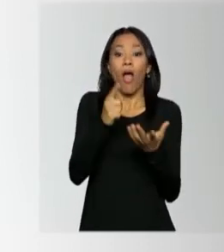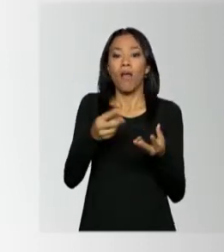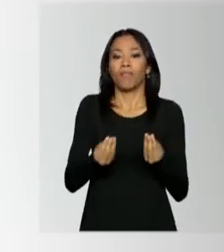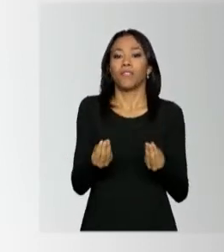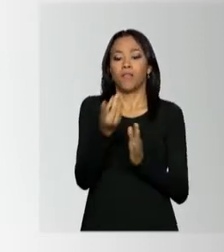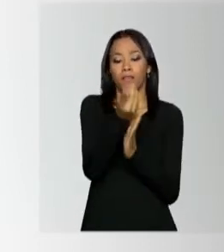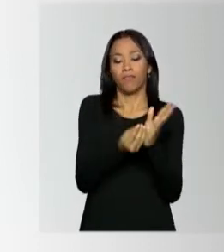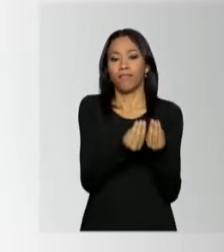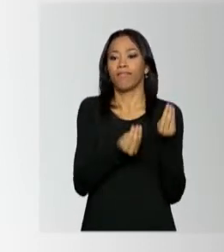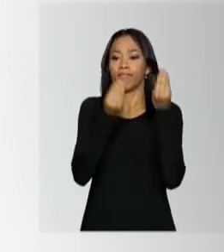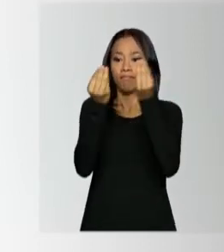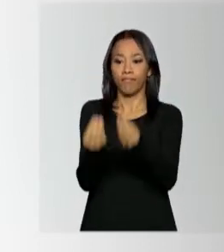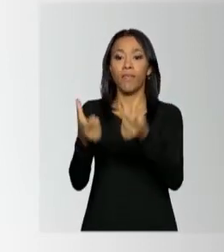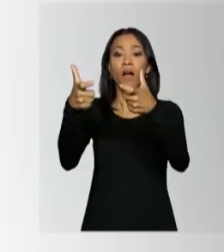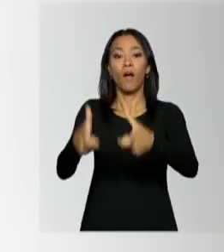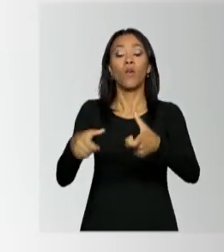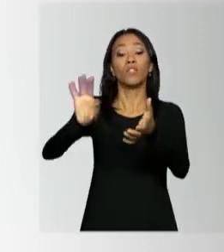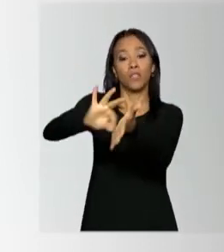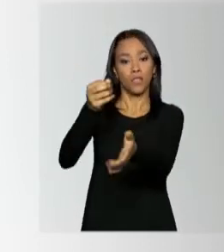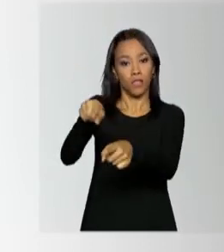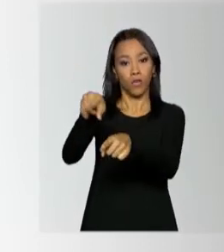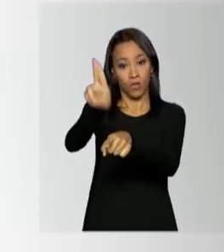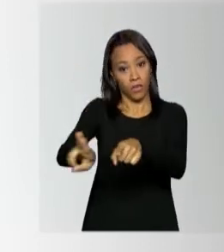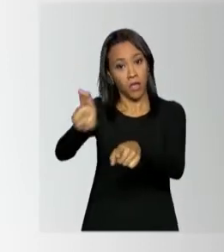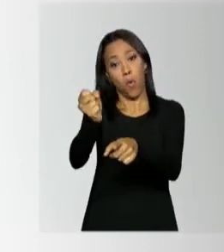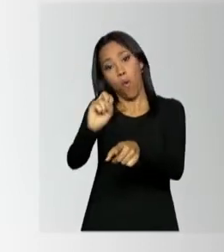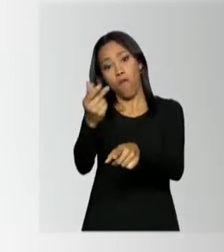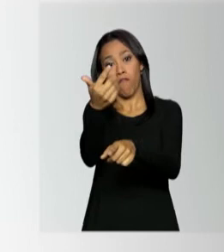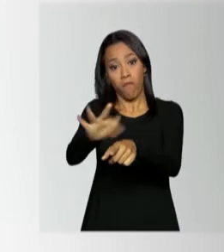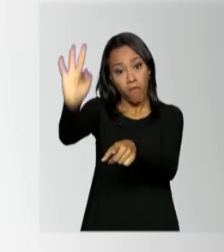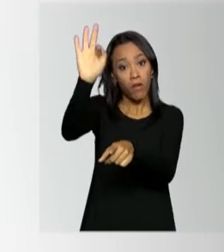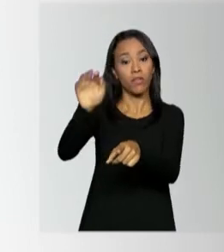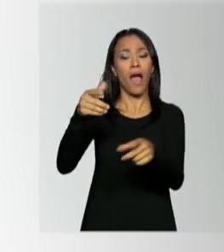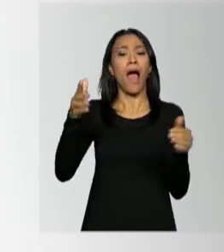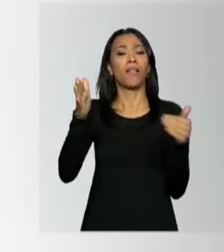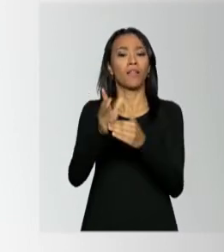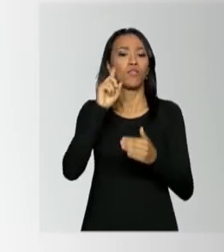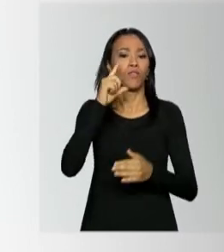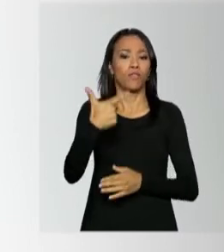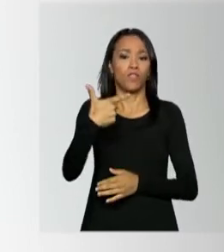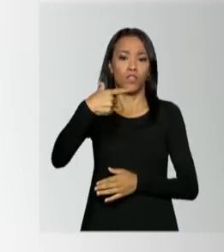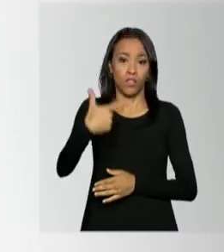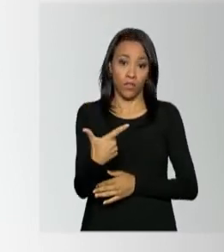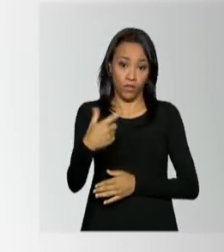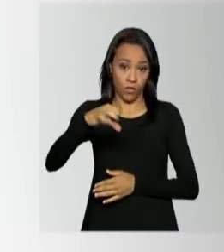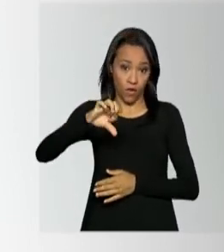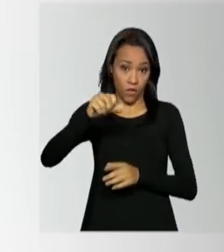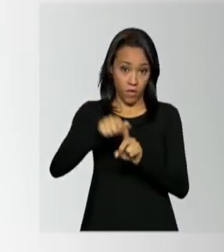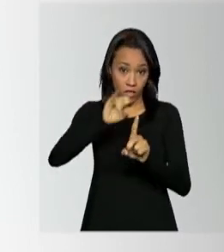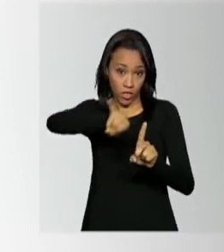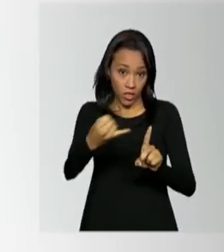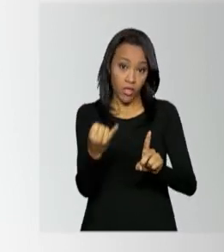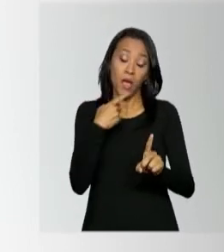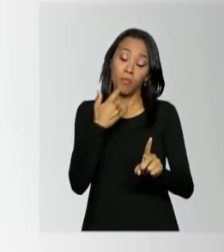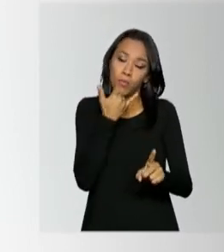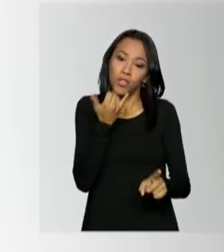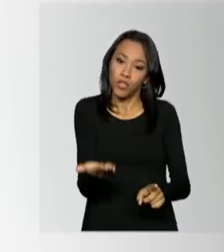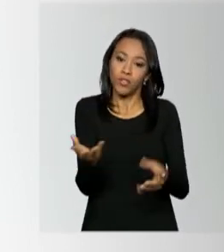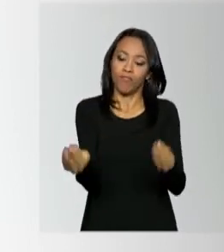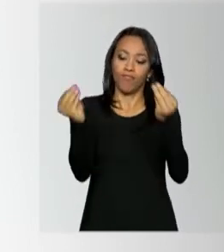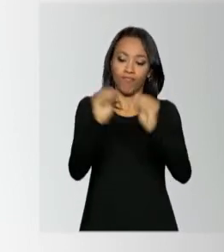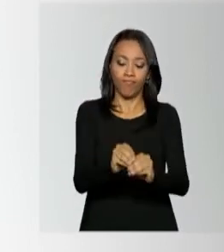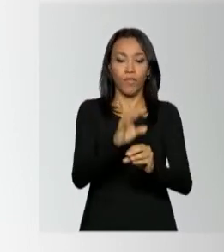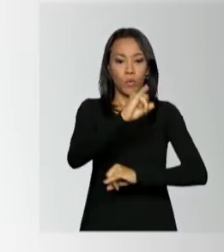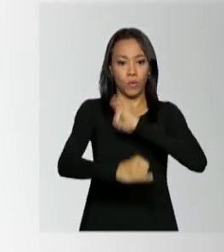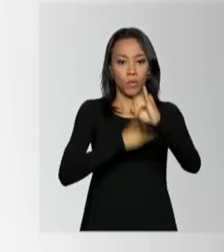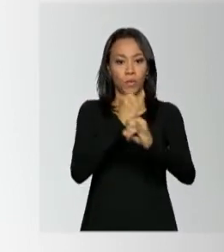ser apresentada na instituição onde o estudante está matriculado até 29 de janeiro. O pedido aceito é registrado no portal do INEP